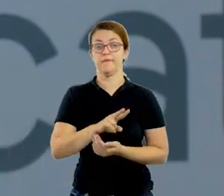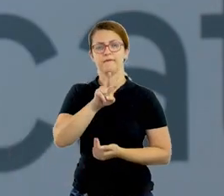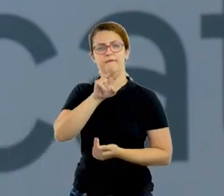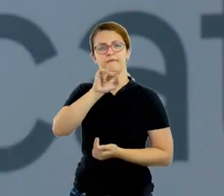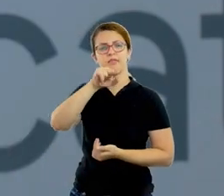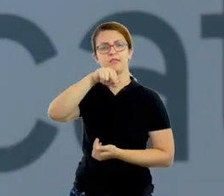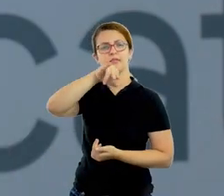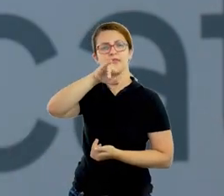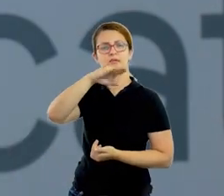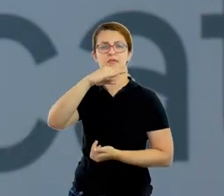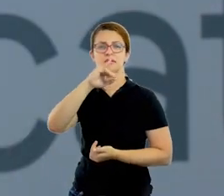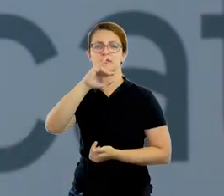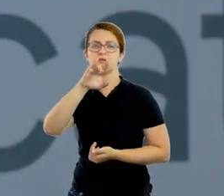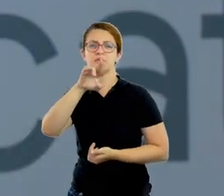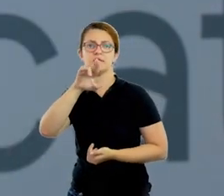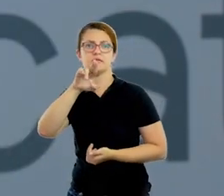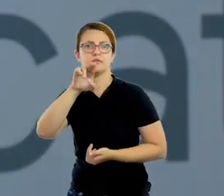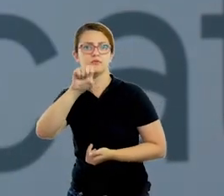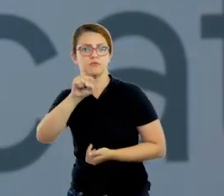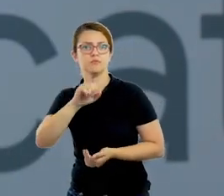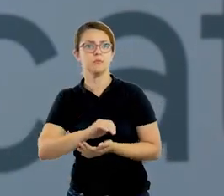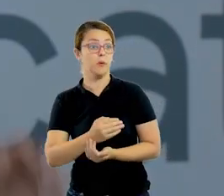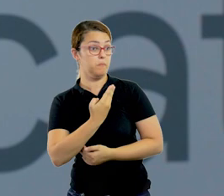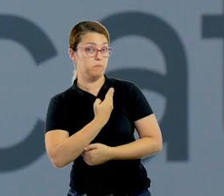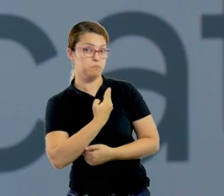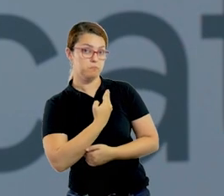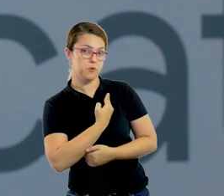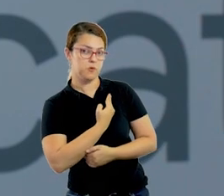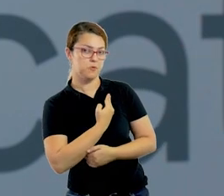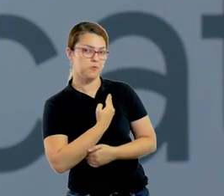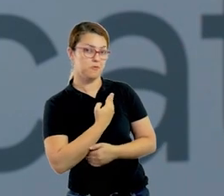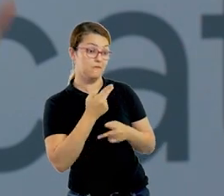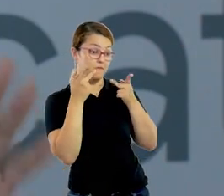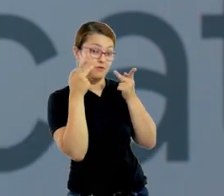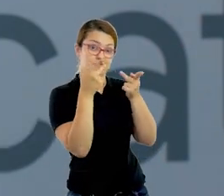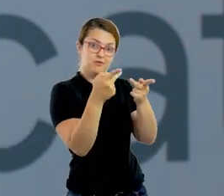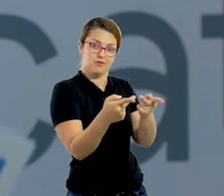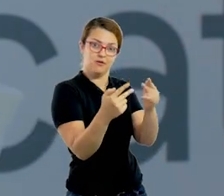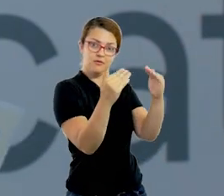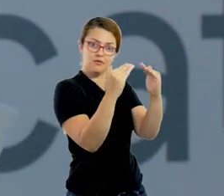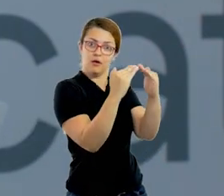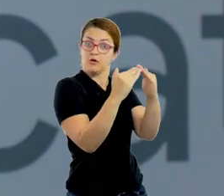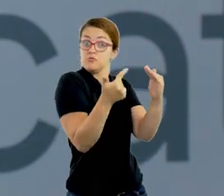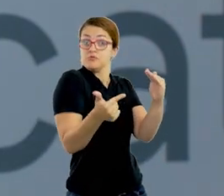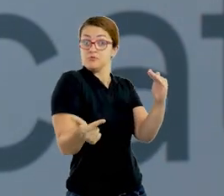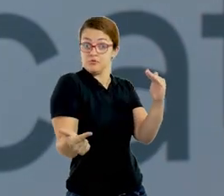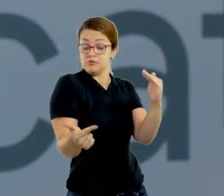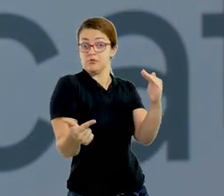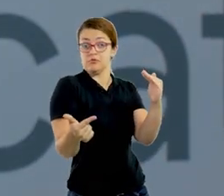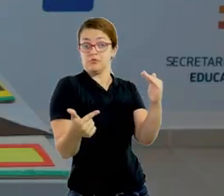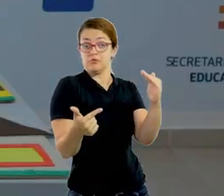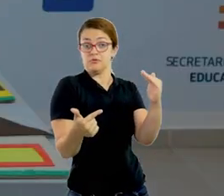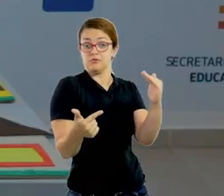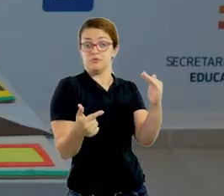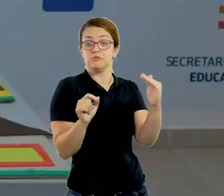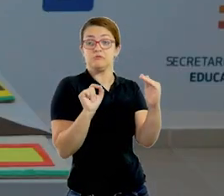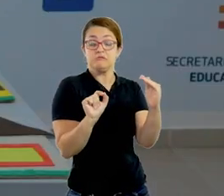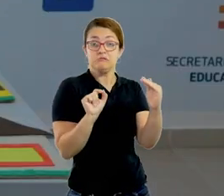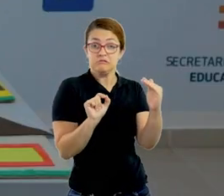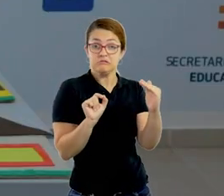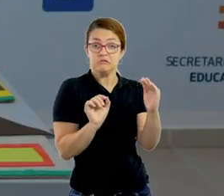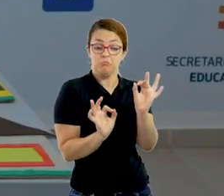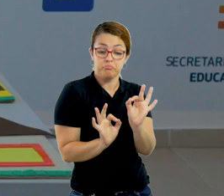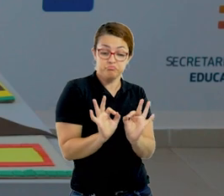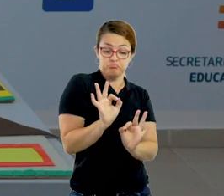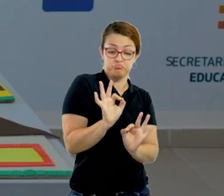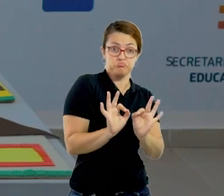Moraes, ele ia visitar esse seu amigo, artista plástico. Na verdade, ou seja, essa casa ela existia mesmo. E ela foi moldada, como